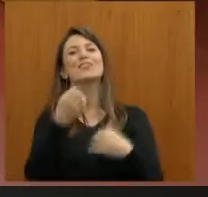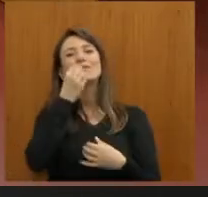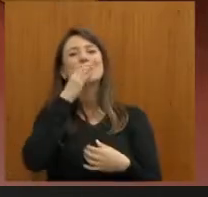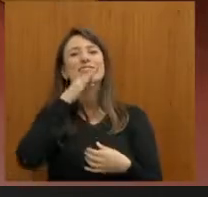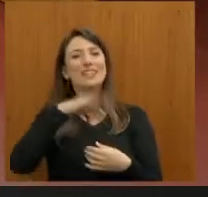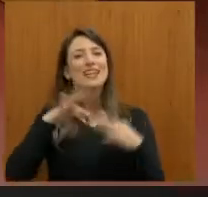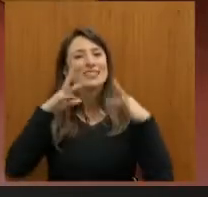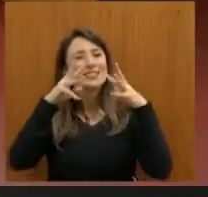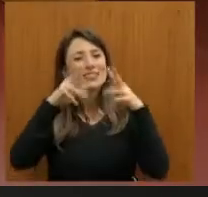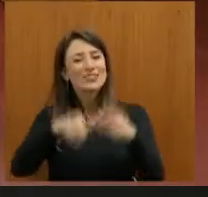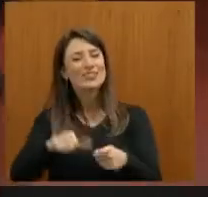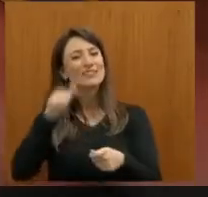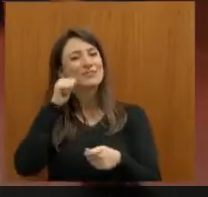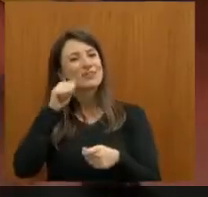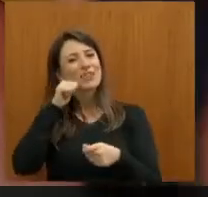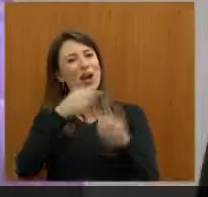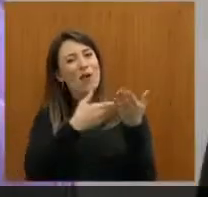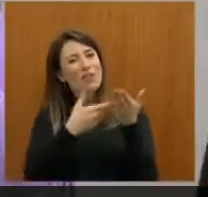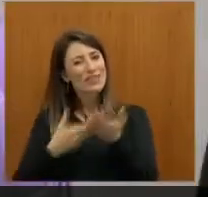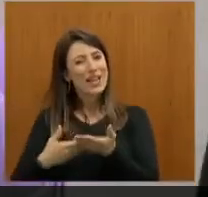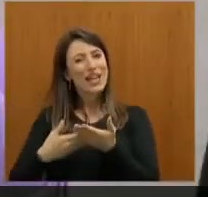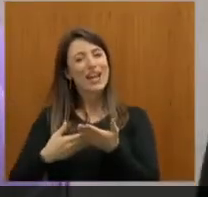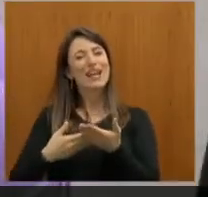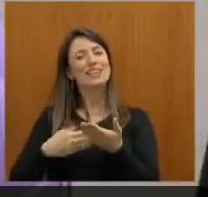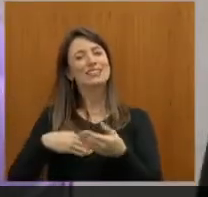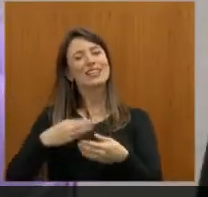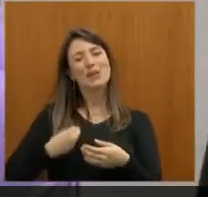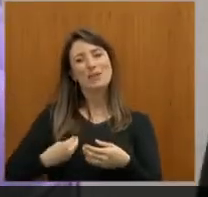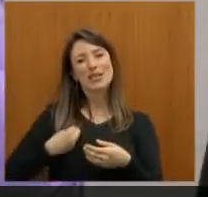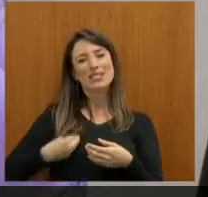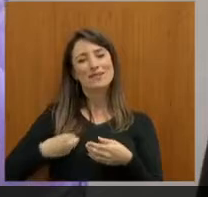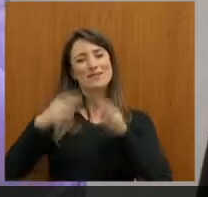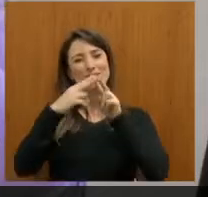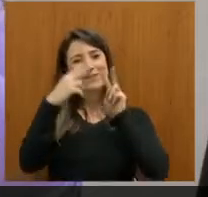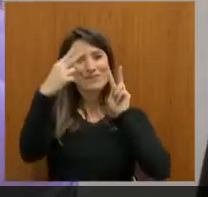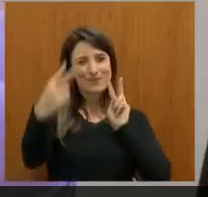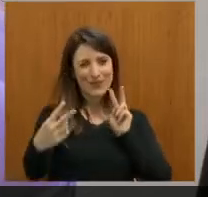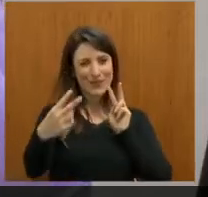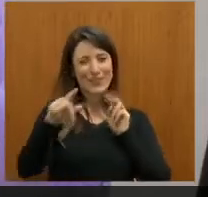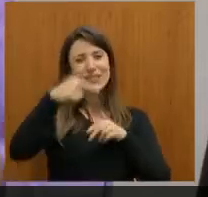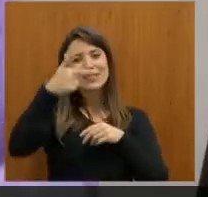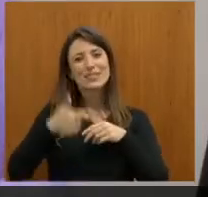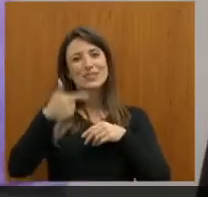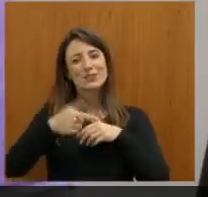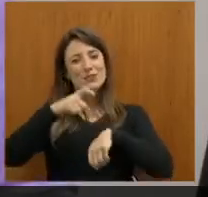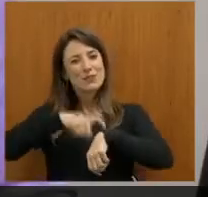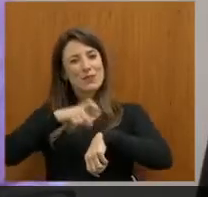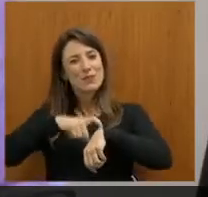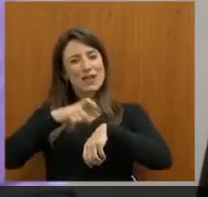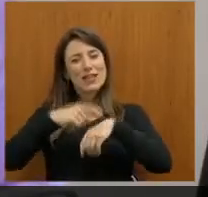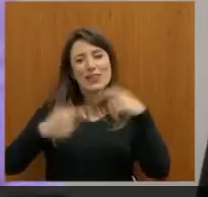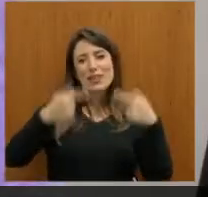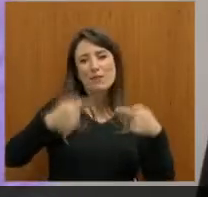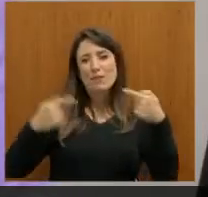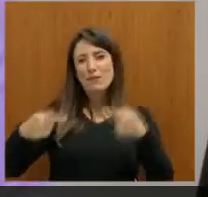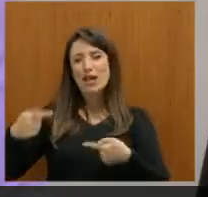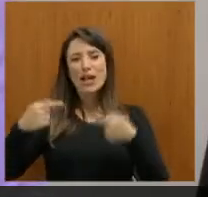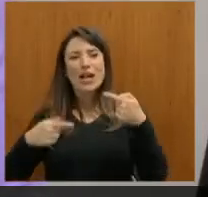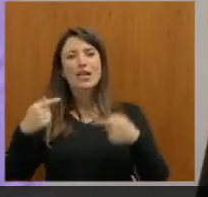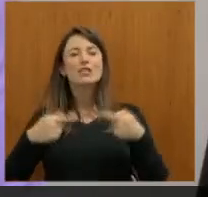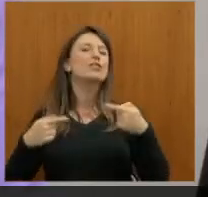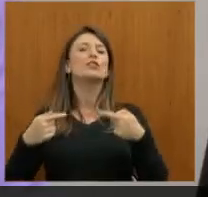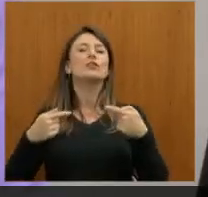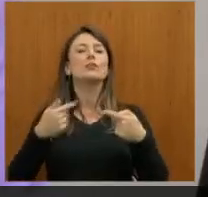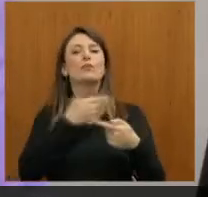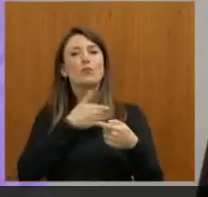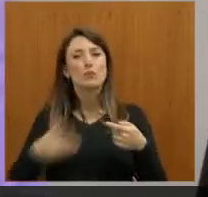que acompanham de forma remota esse na segunda etapa do nosso debate público complementar também todos os